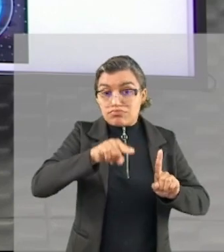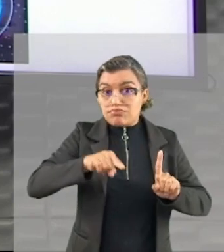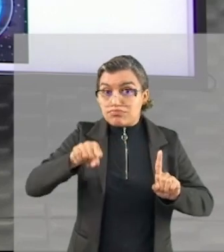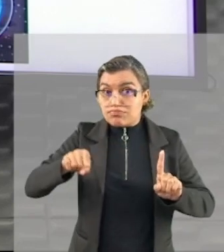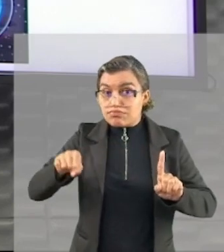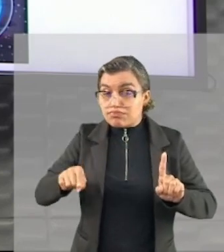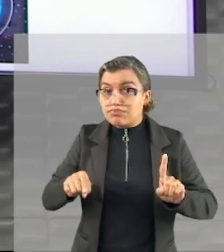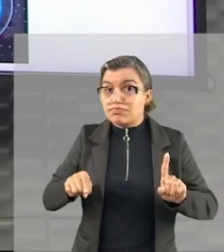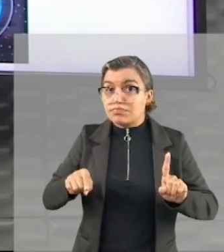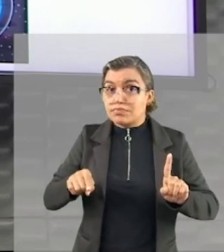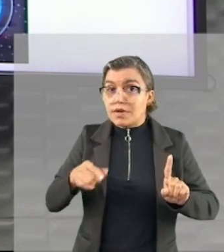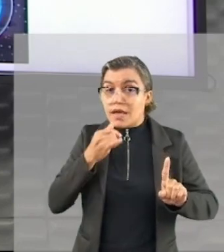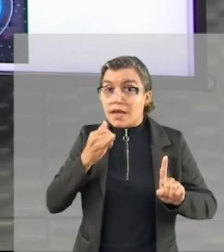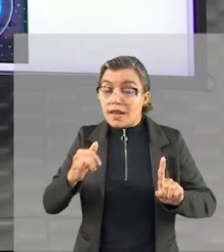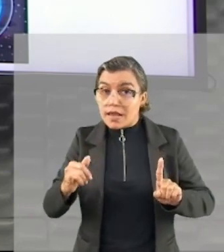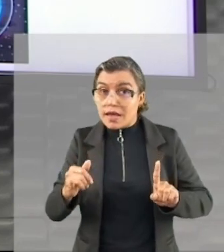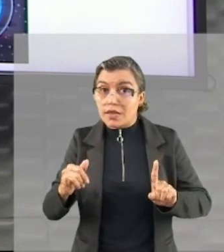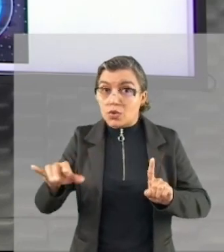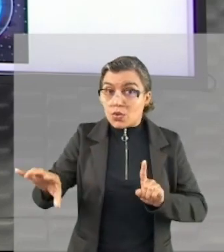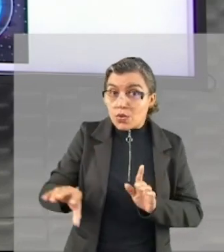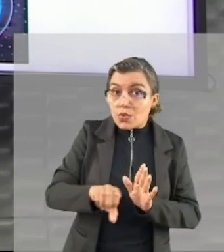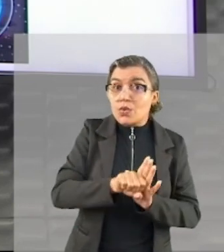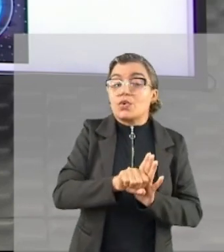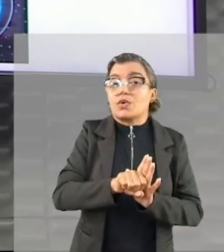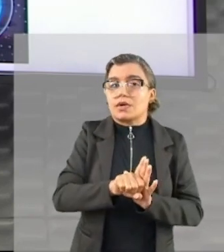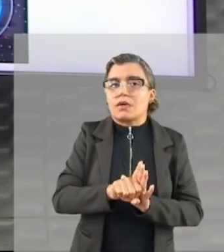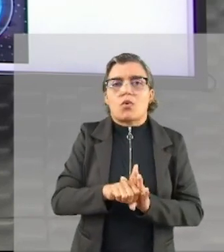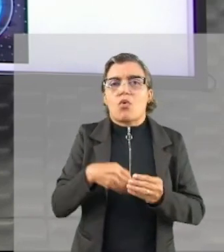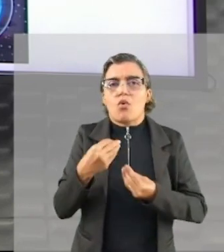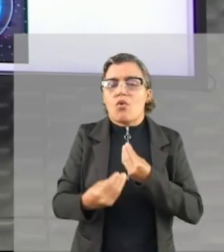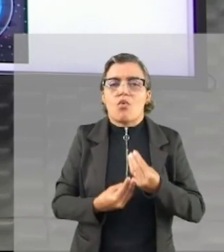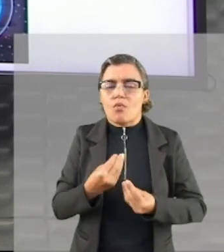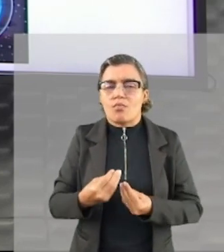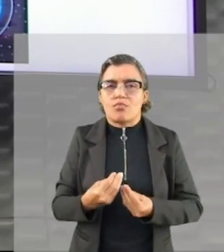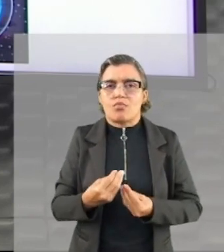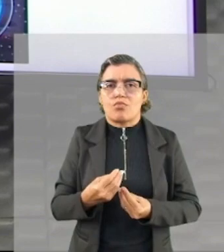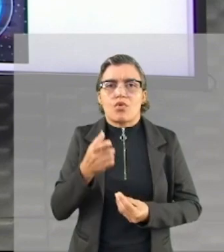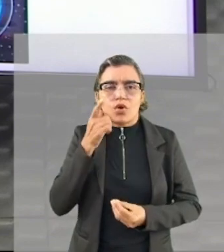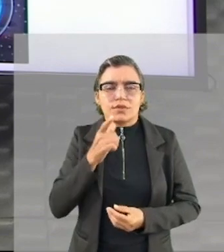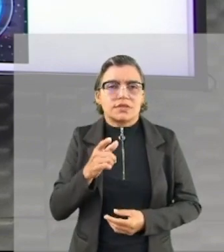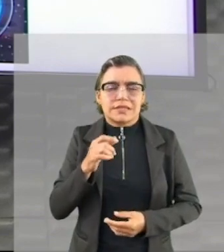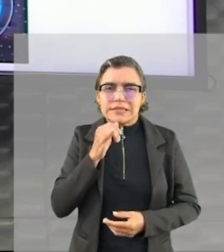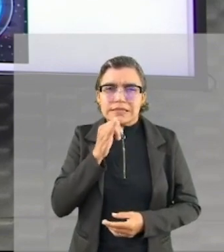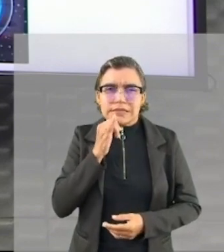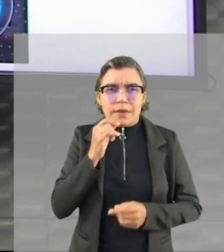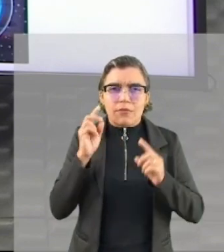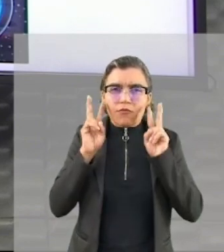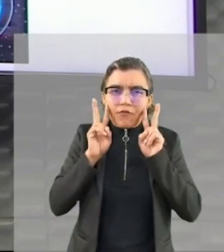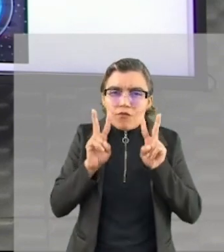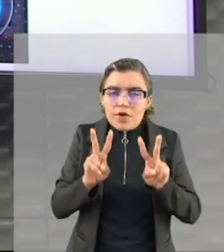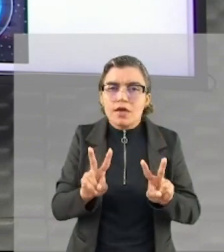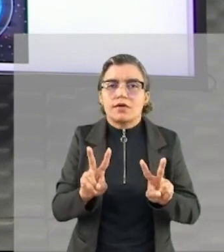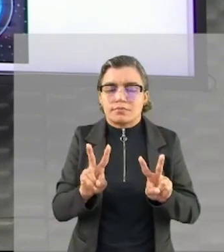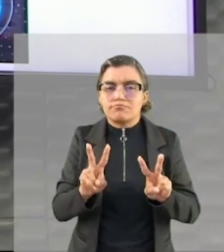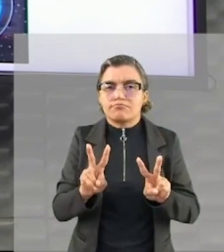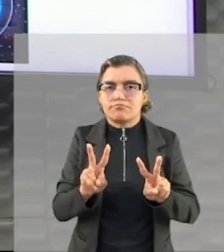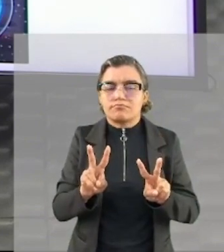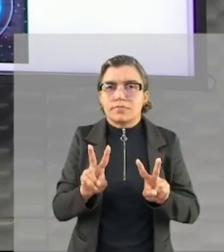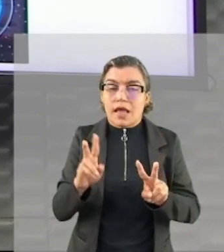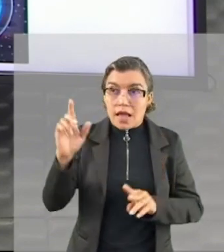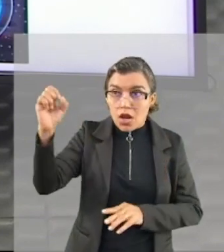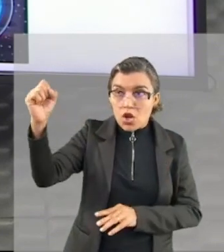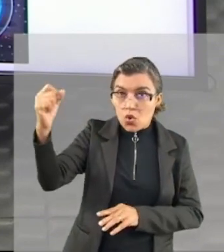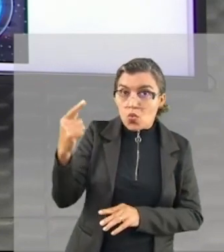eletromagnéticas. Existem umas ondas eletromagnéticas que conseguem sensibilizar a nossa retina, que a gente consegue ver, que nós chamamos de